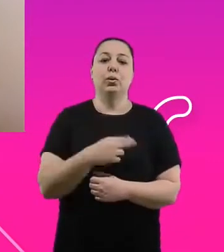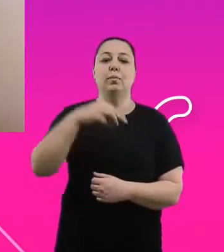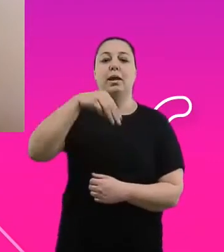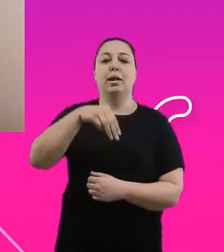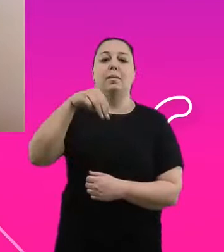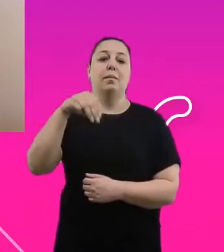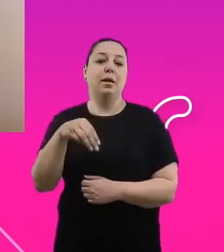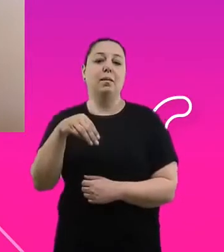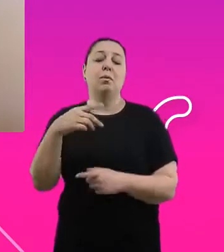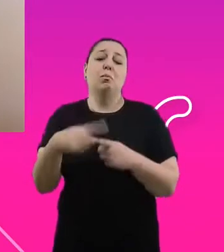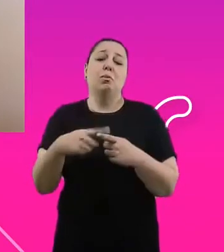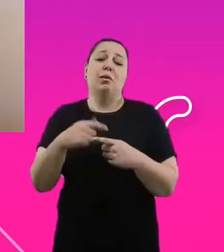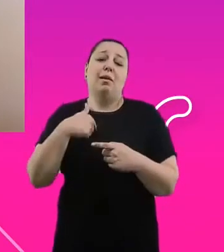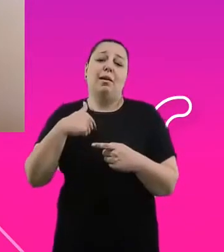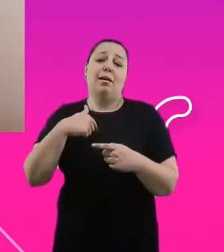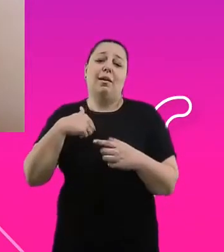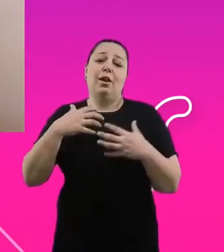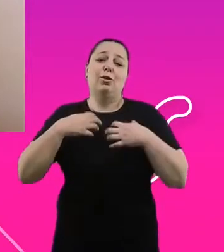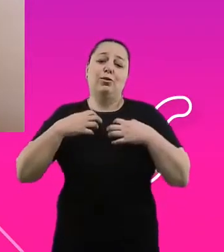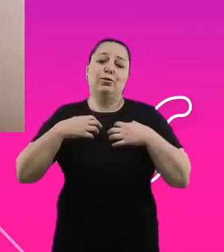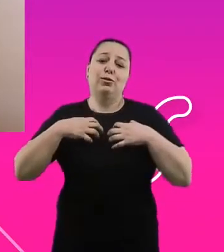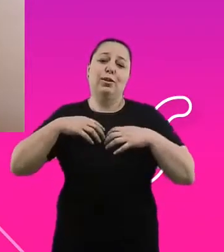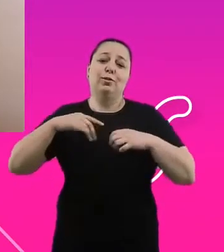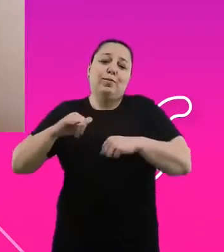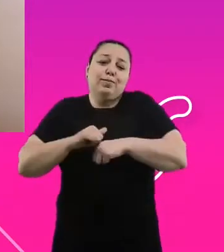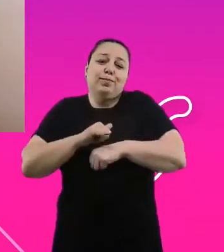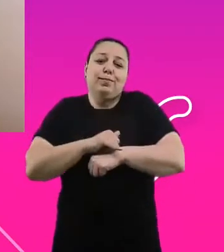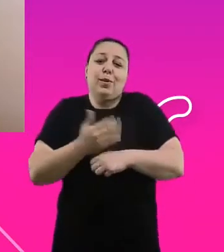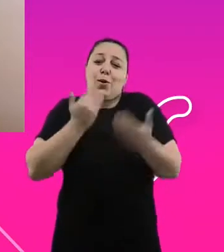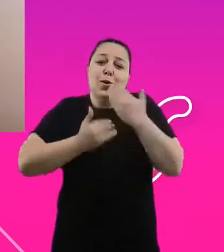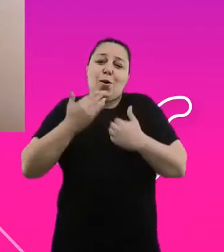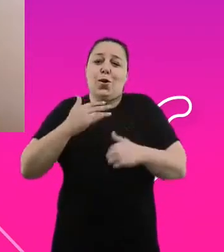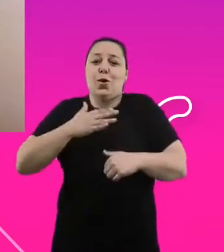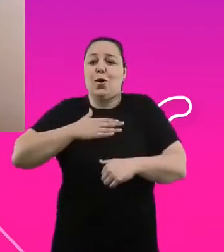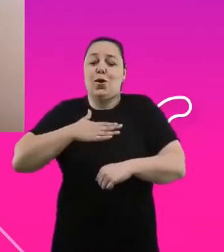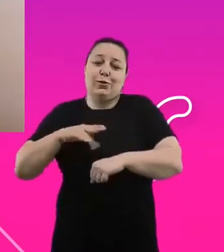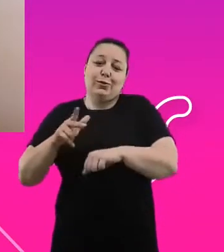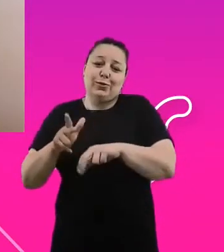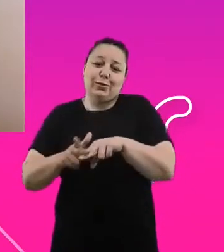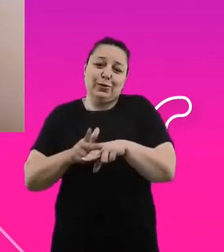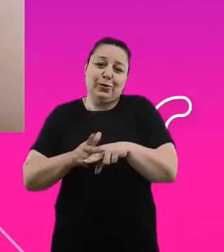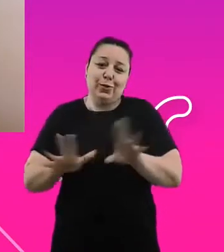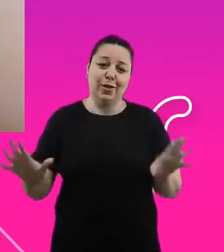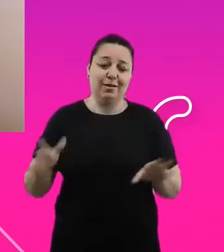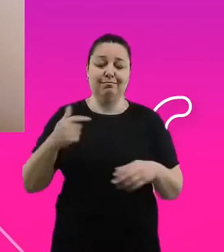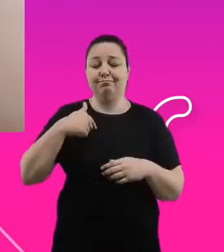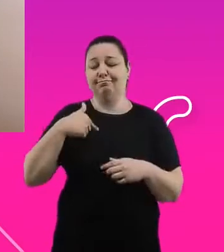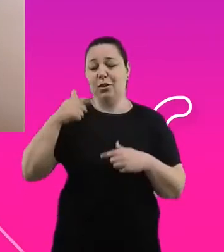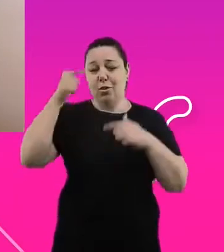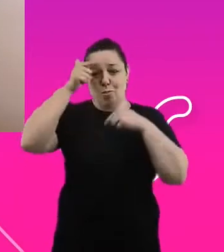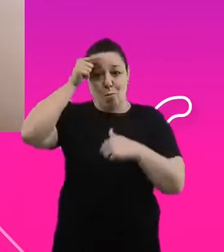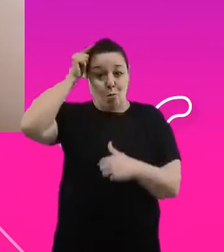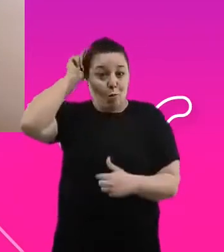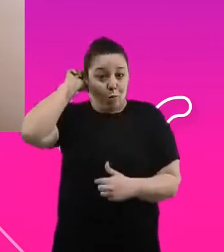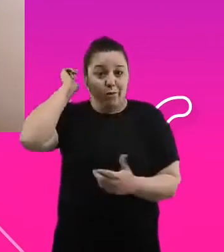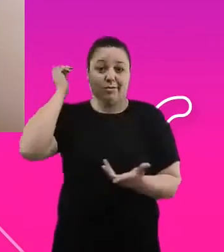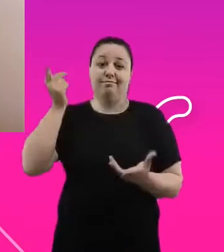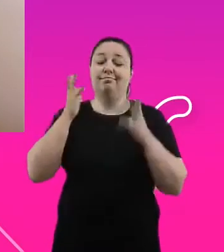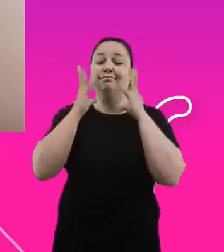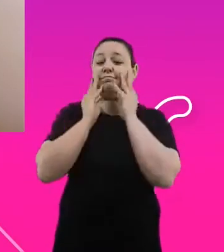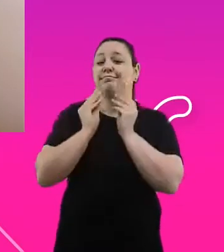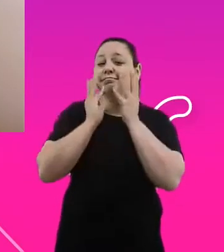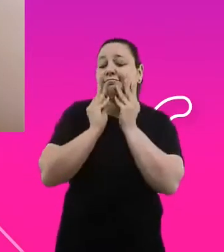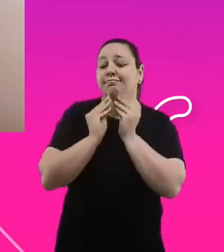e Isidoro, porque é meu sobrenome mesmo. Então, ficou aí. Então, eu sou careca, barba